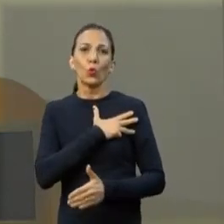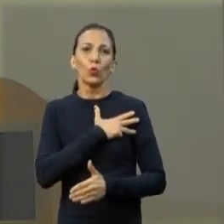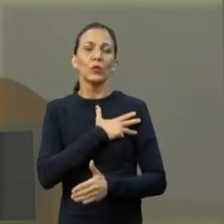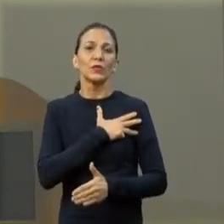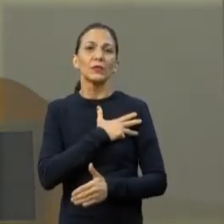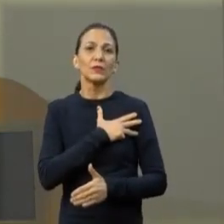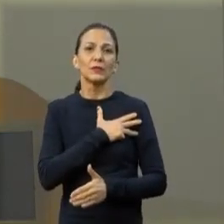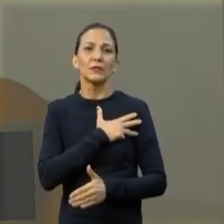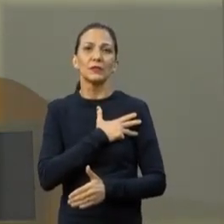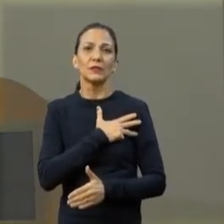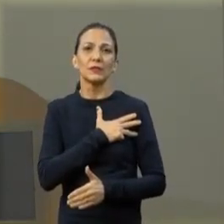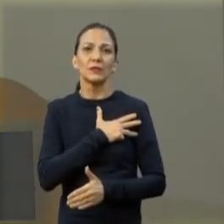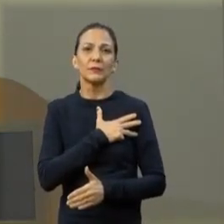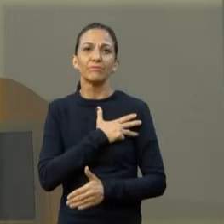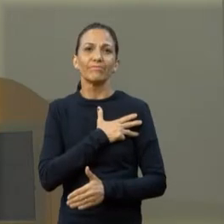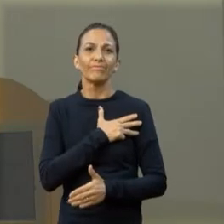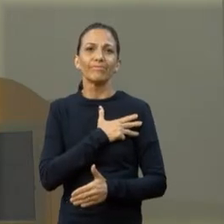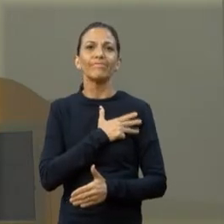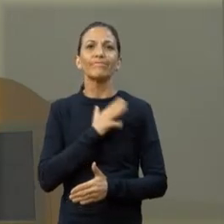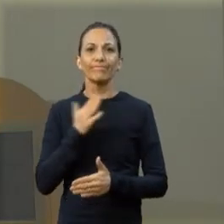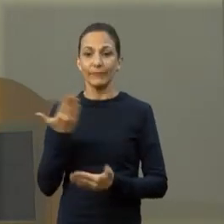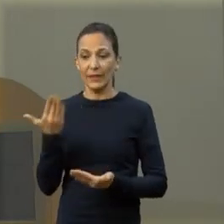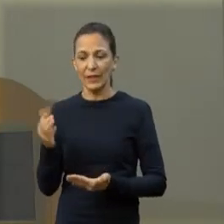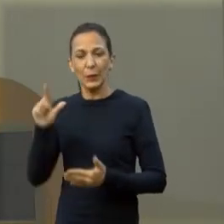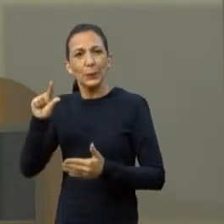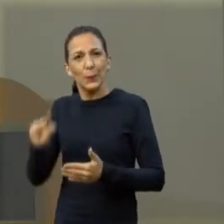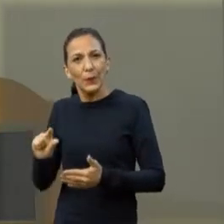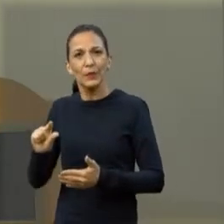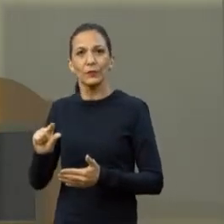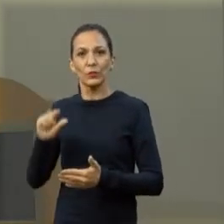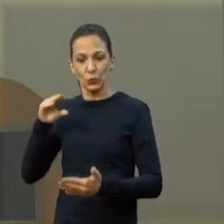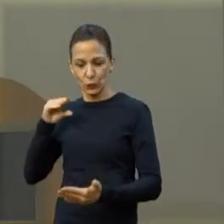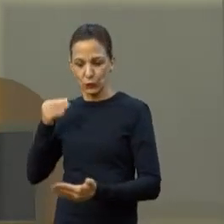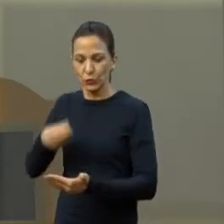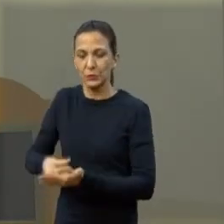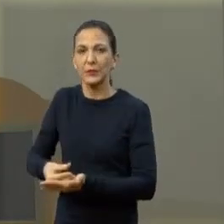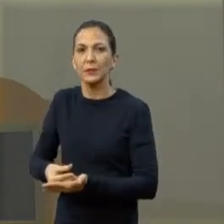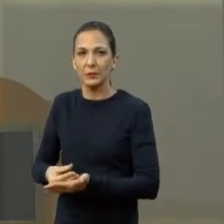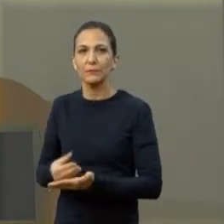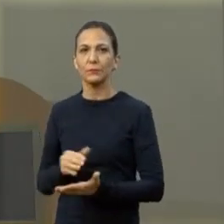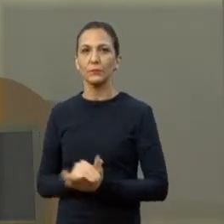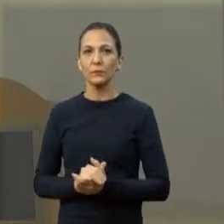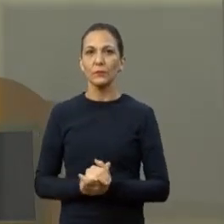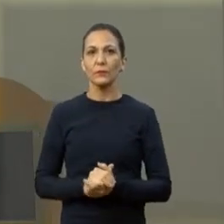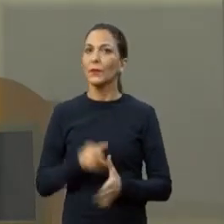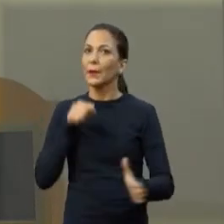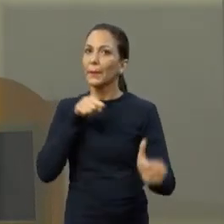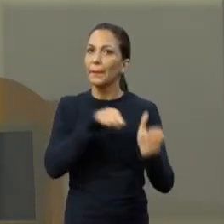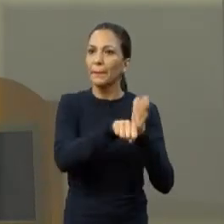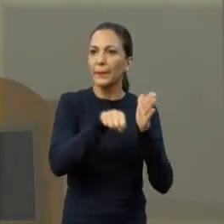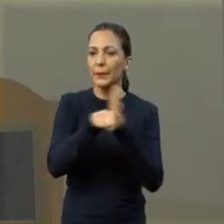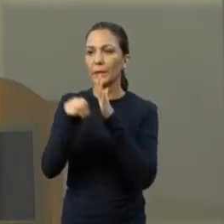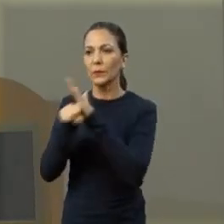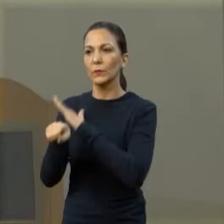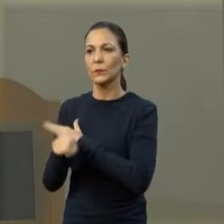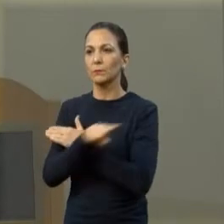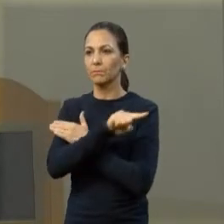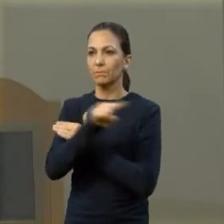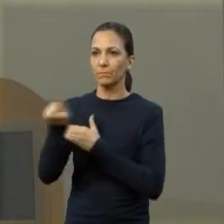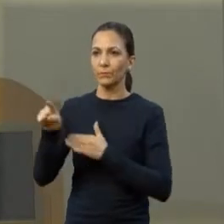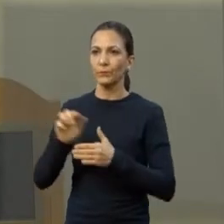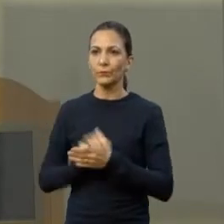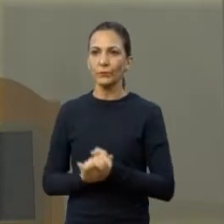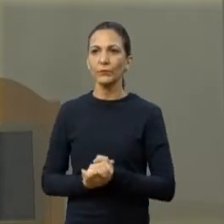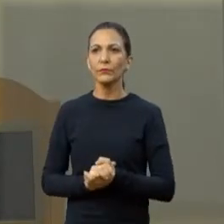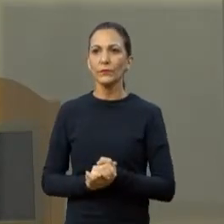e nem 10 porcento Oi e aí eu vos pergunto ou